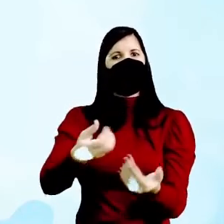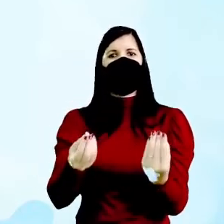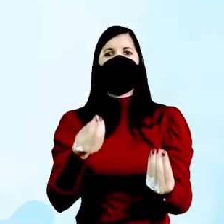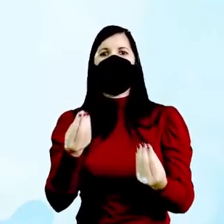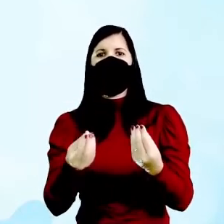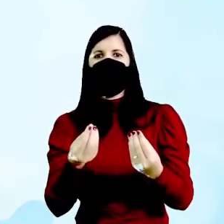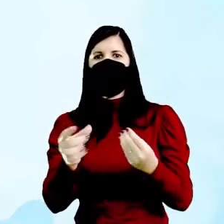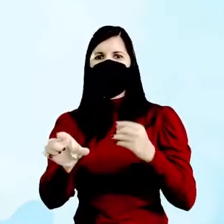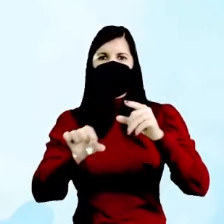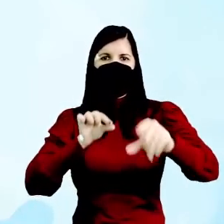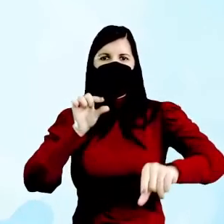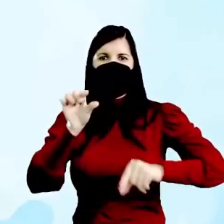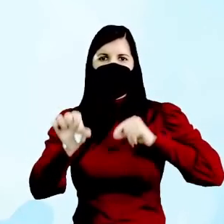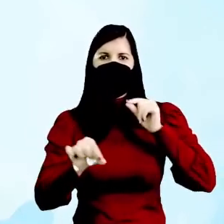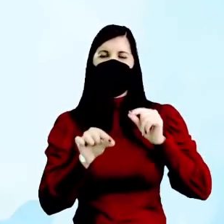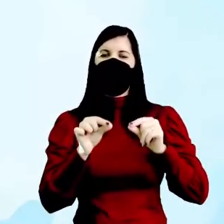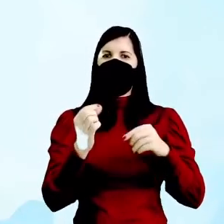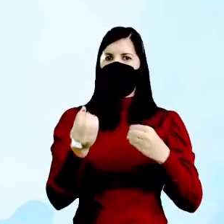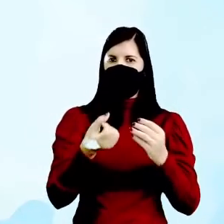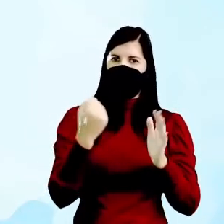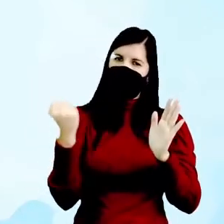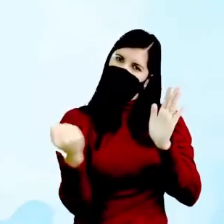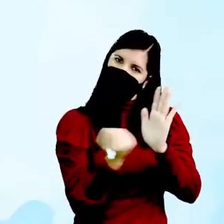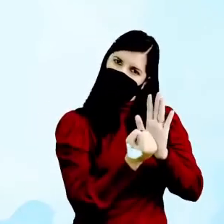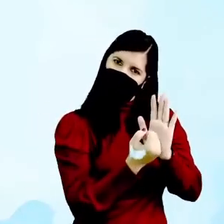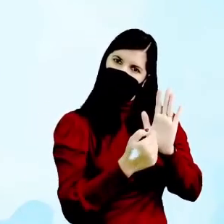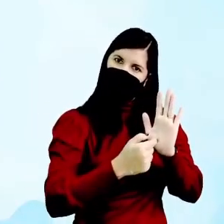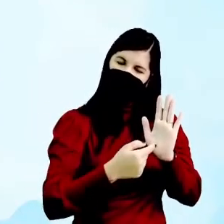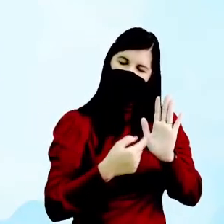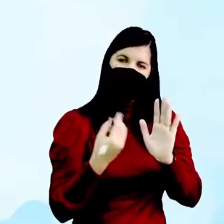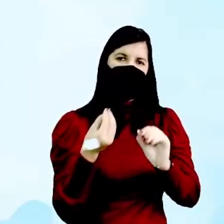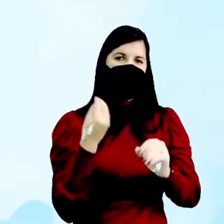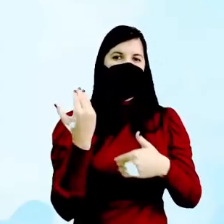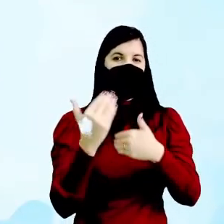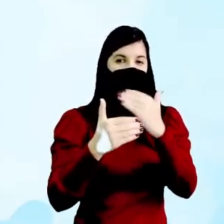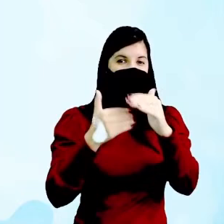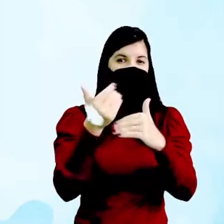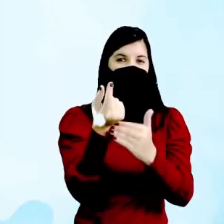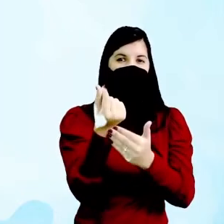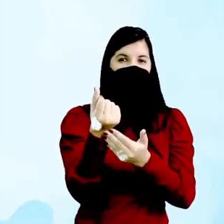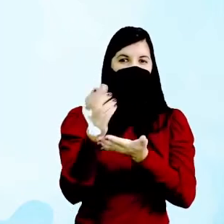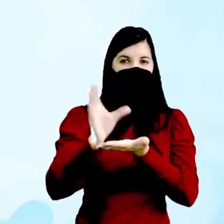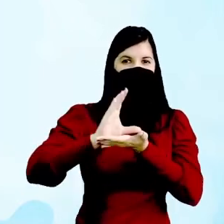selecionado, como é que ele é tombado, como é que ele chegou ali, qual foi o processo de orçamento,